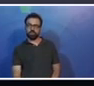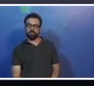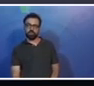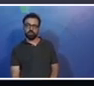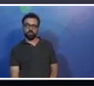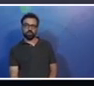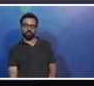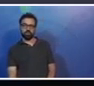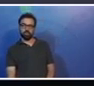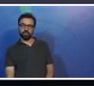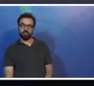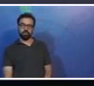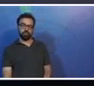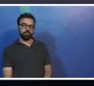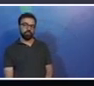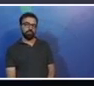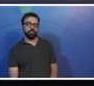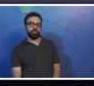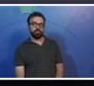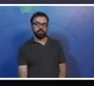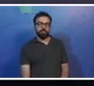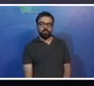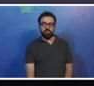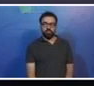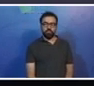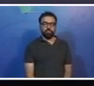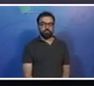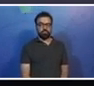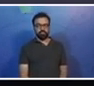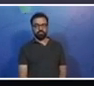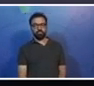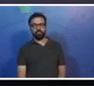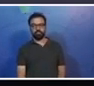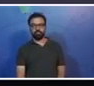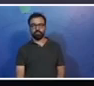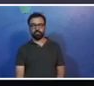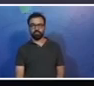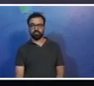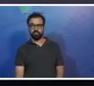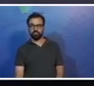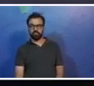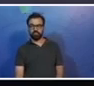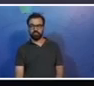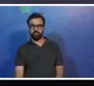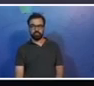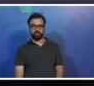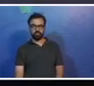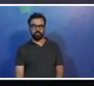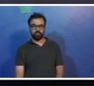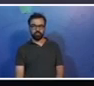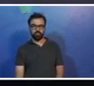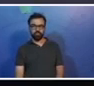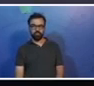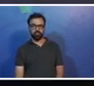as alternativas. A, cercear, sequer,